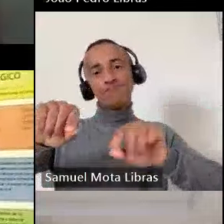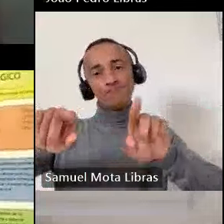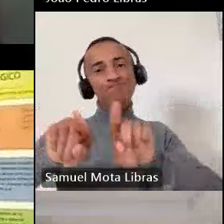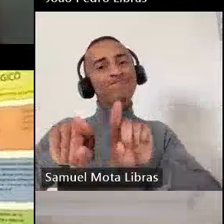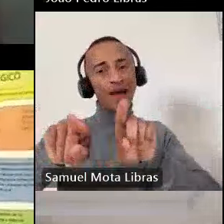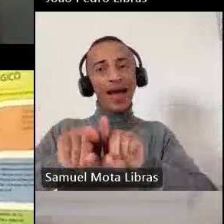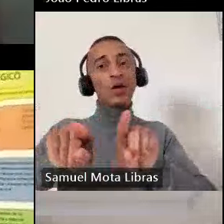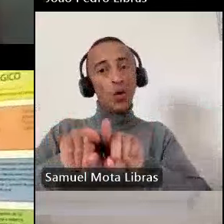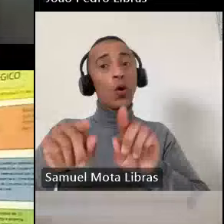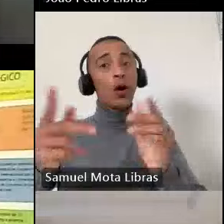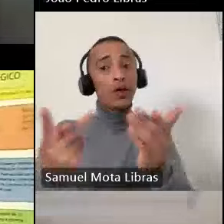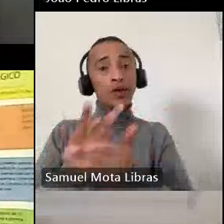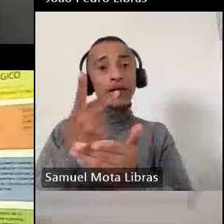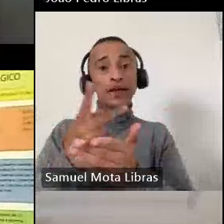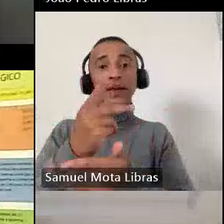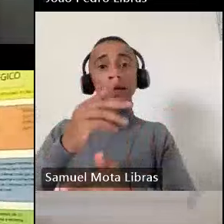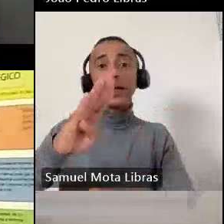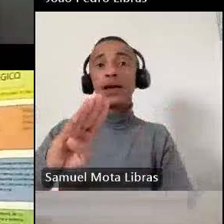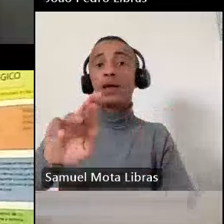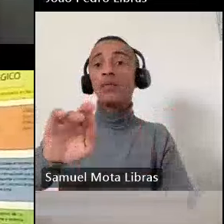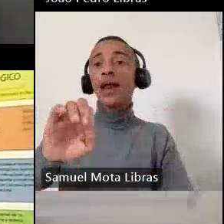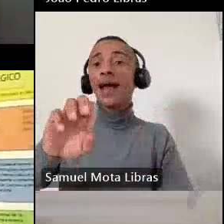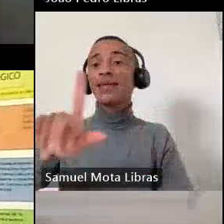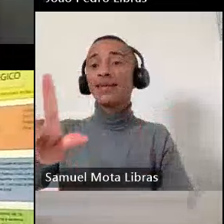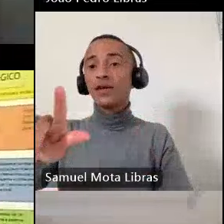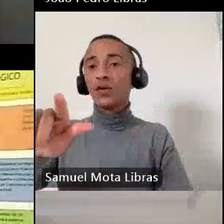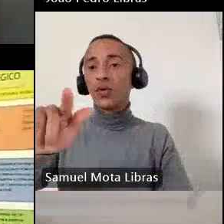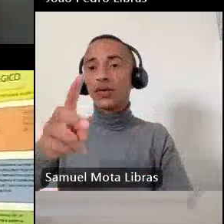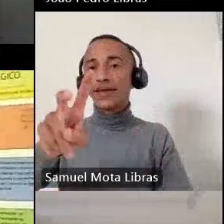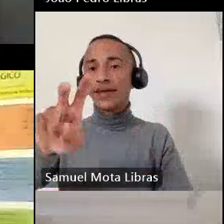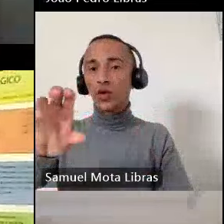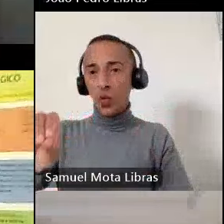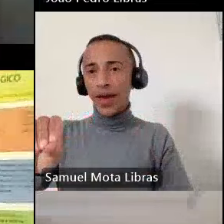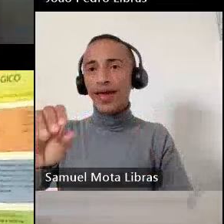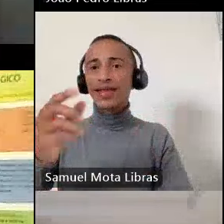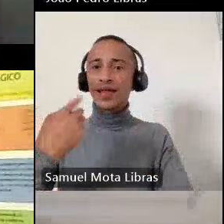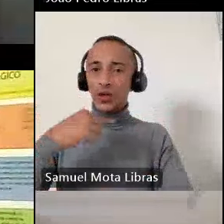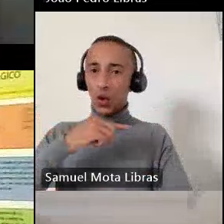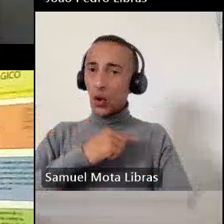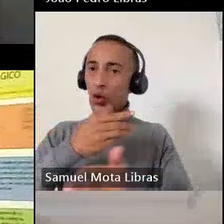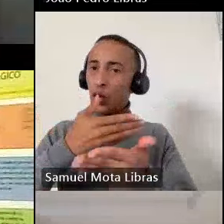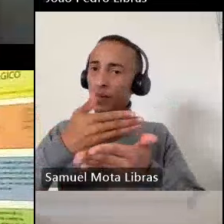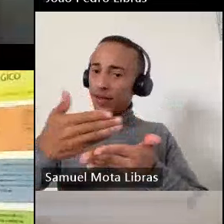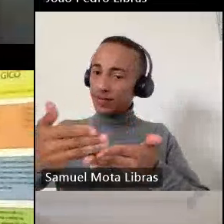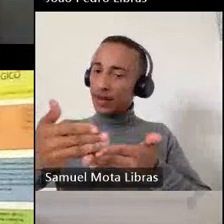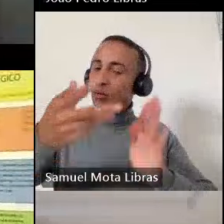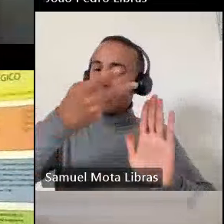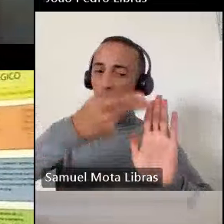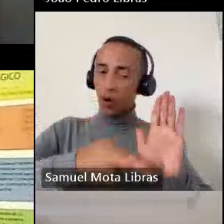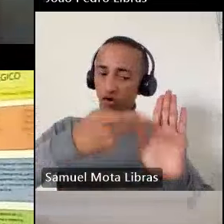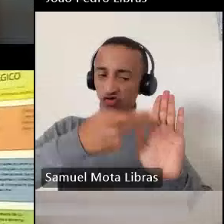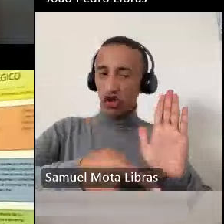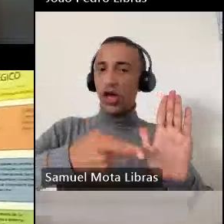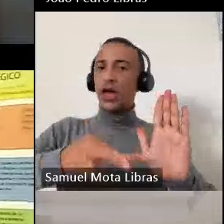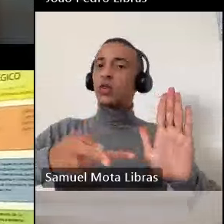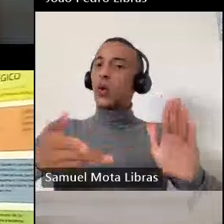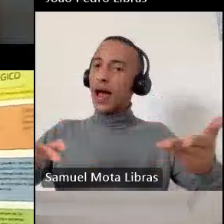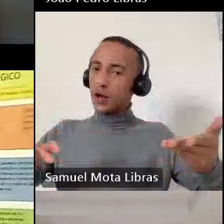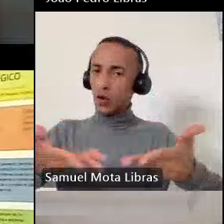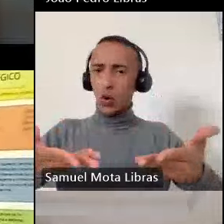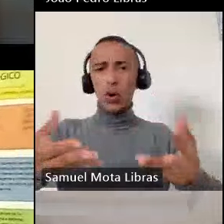tá começou um processo extremamente participativo dialógico amplo com uma governança eh